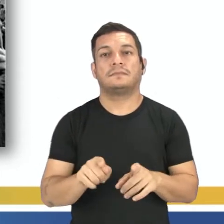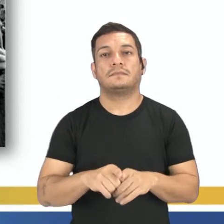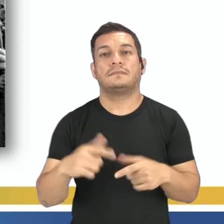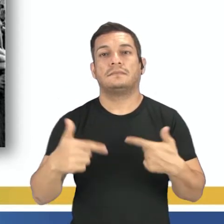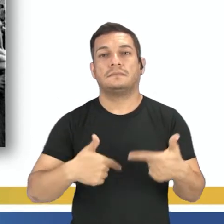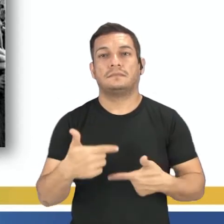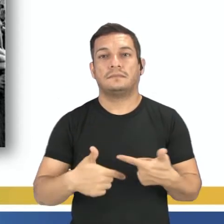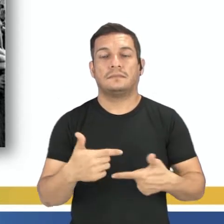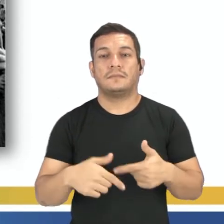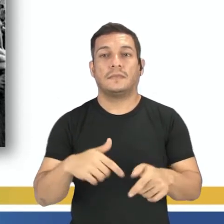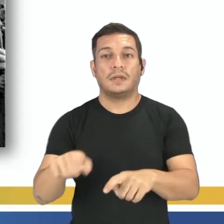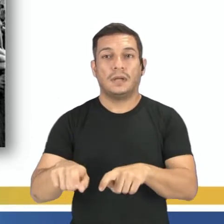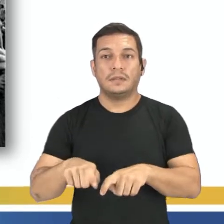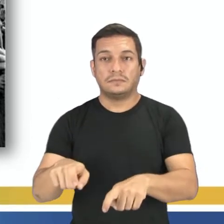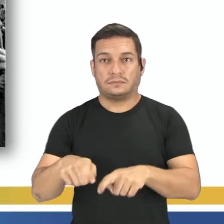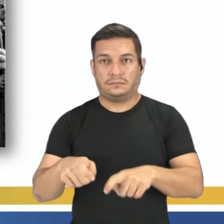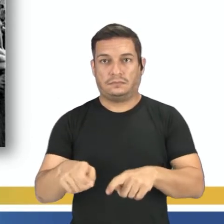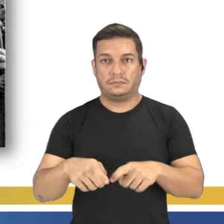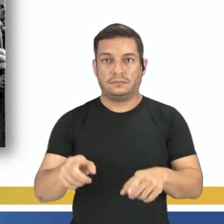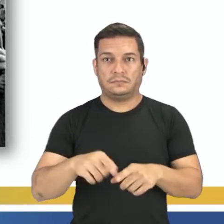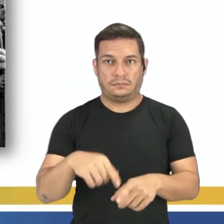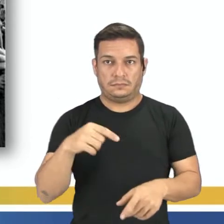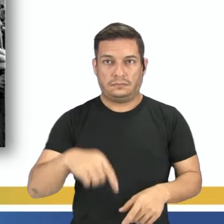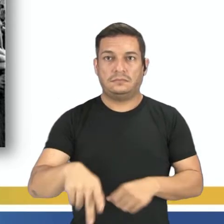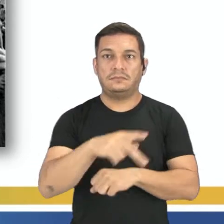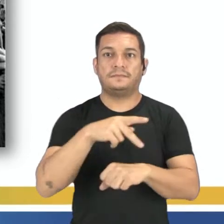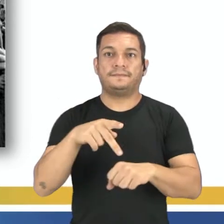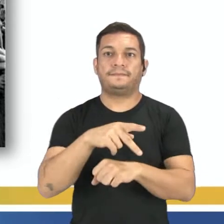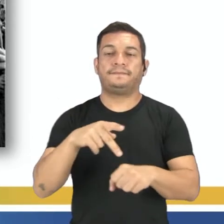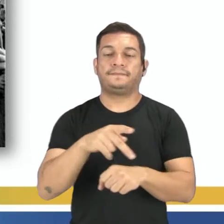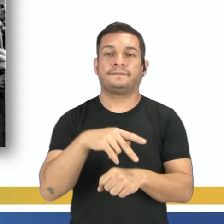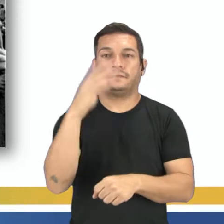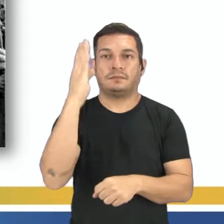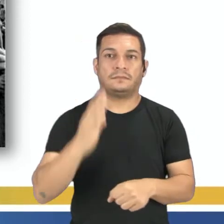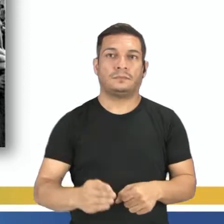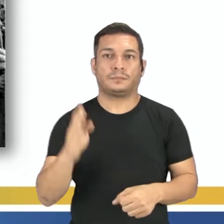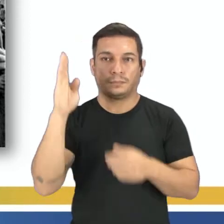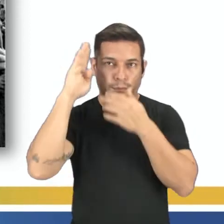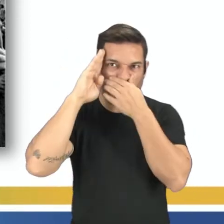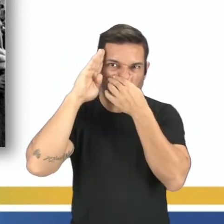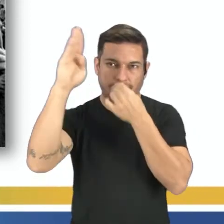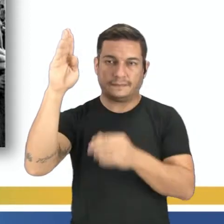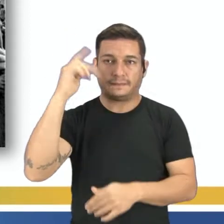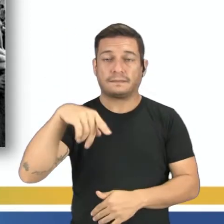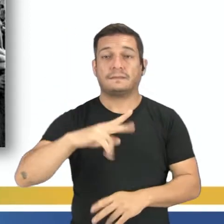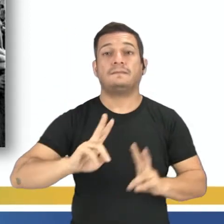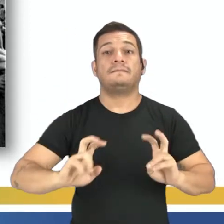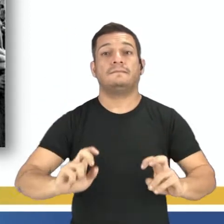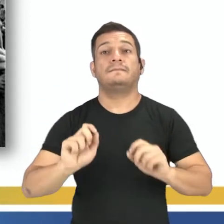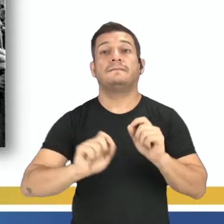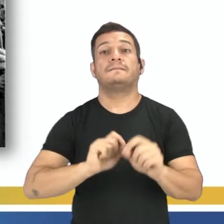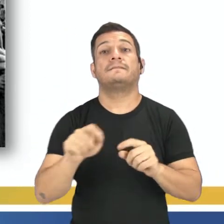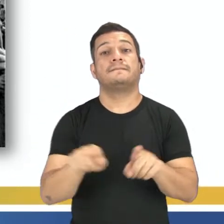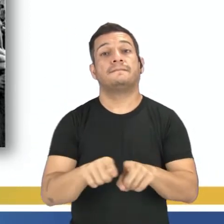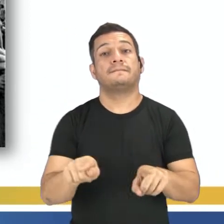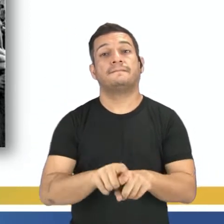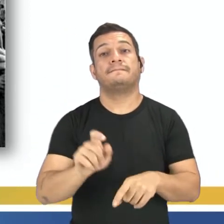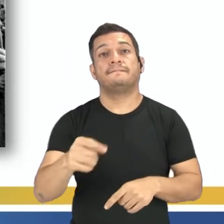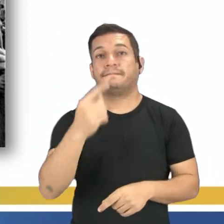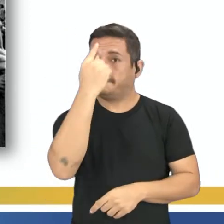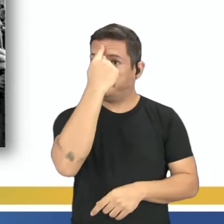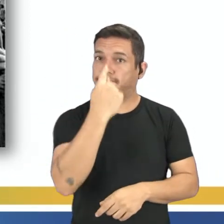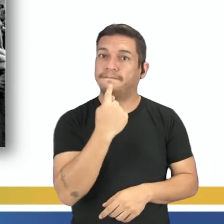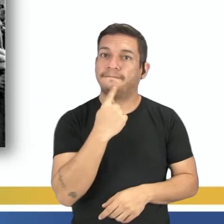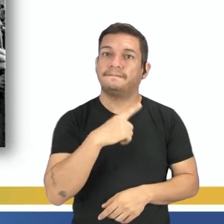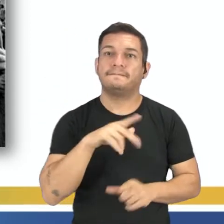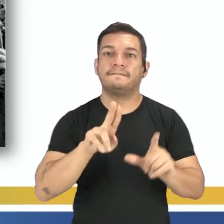trabalhadores rurais no nosso país pioneira. Vocês podem observar também na